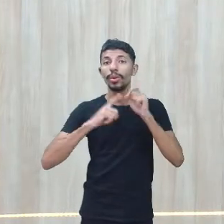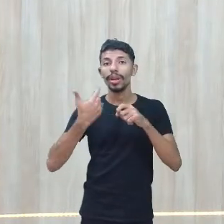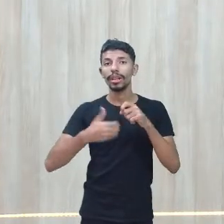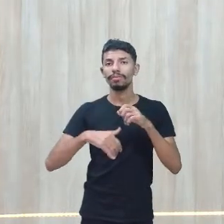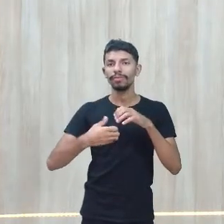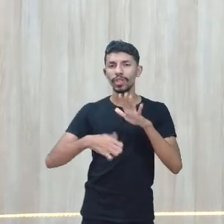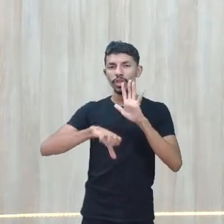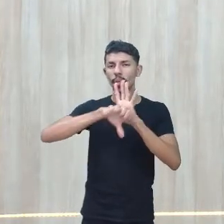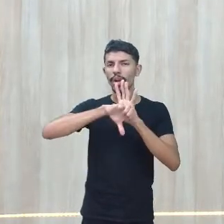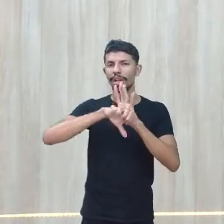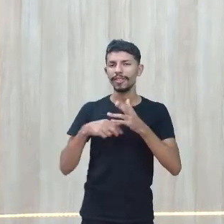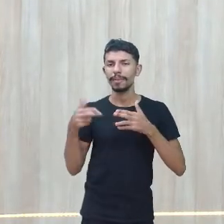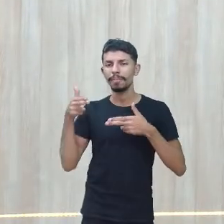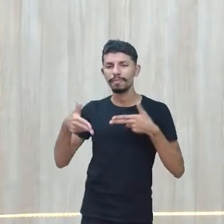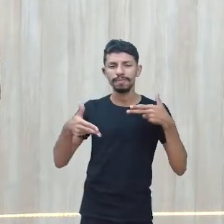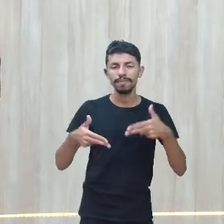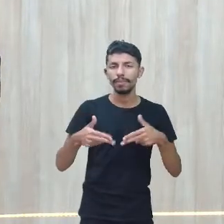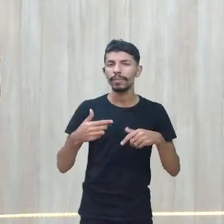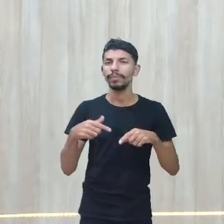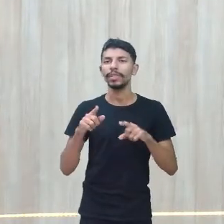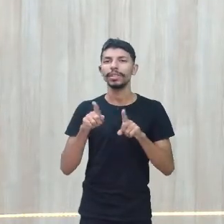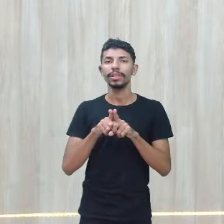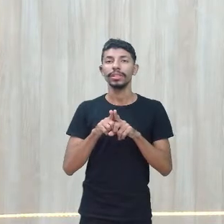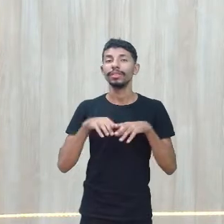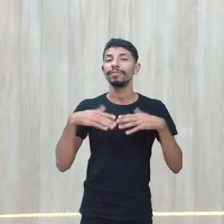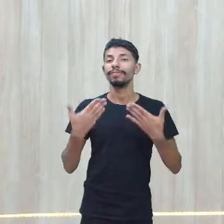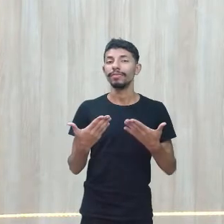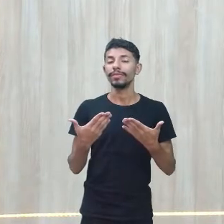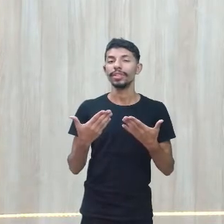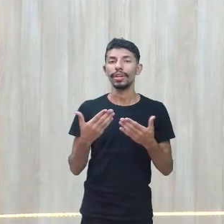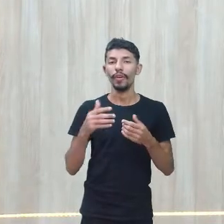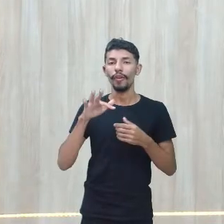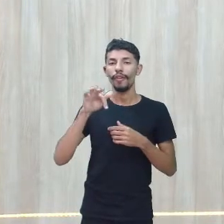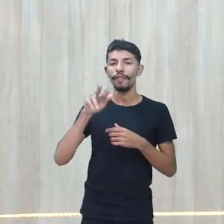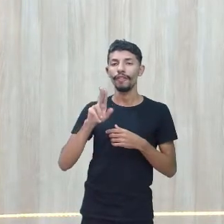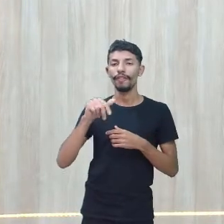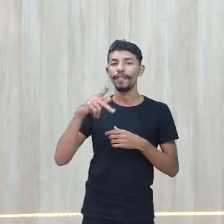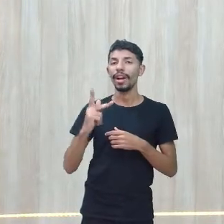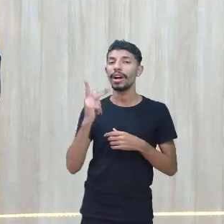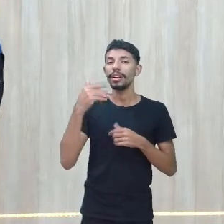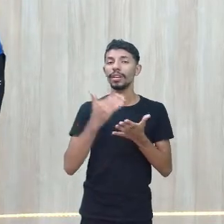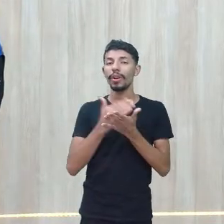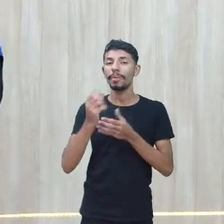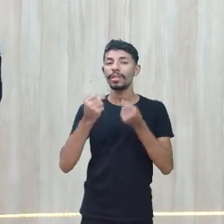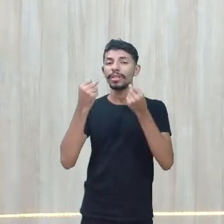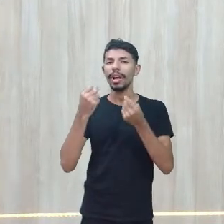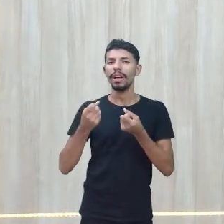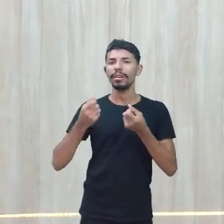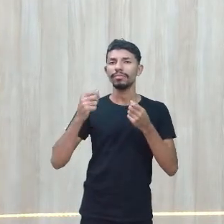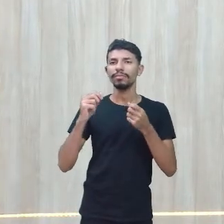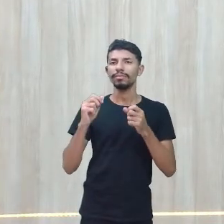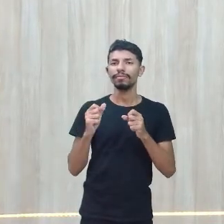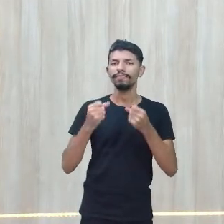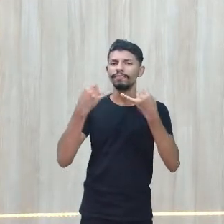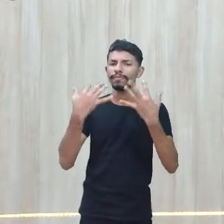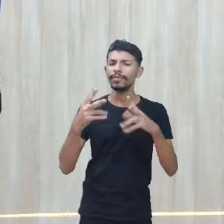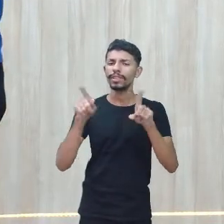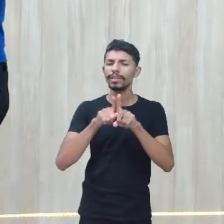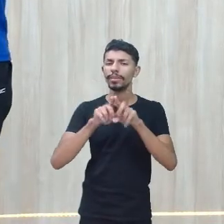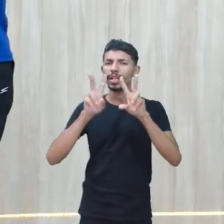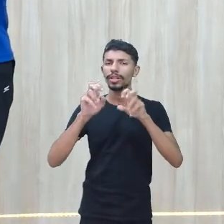criminalidade, o aumento, né, da criminalidade. Esse funk ele começa a falar também das questões